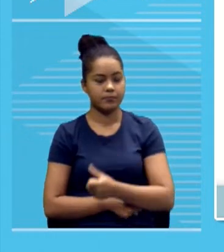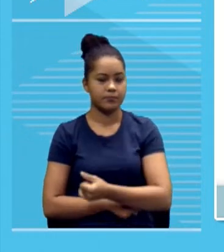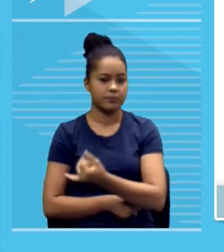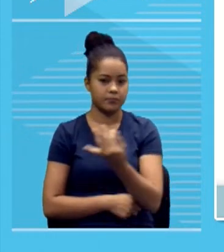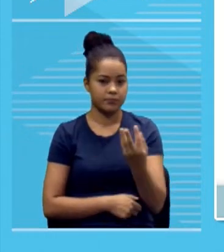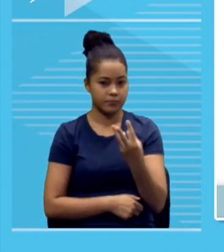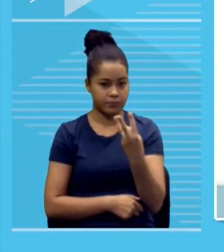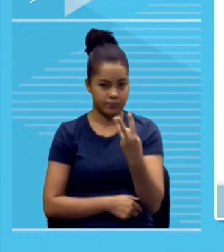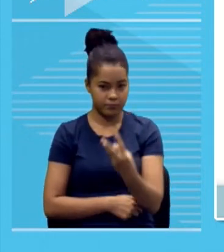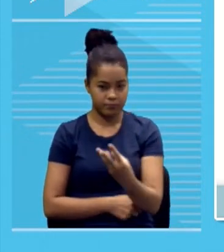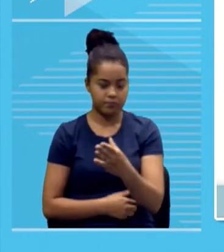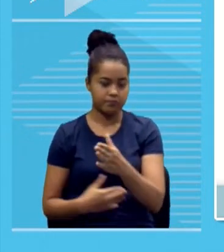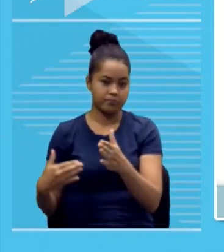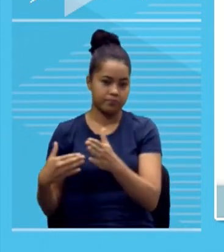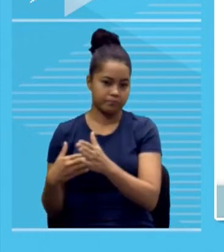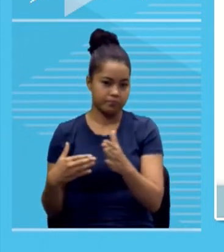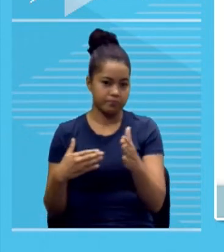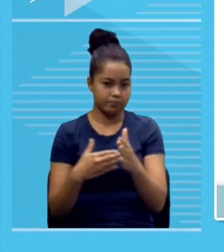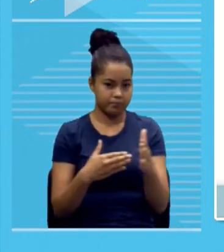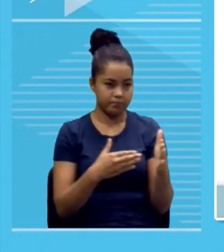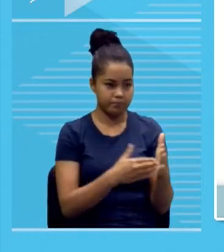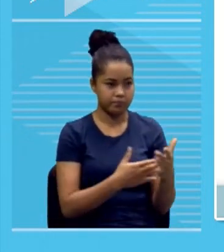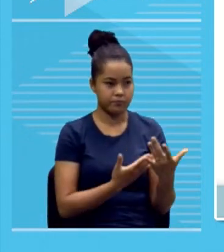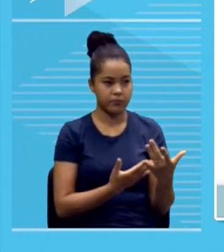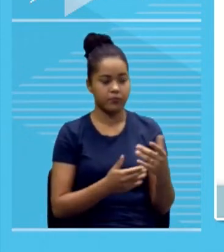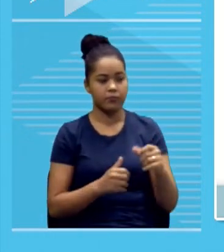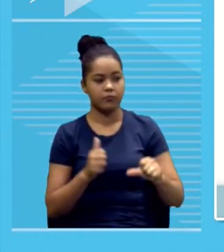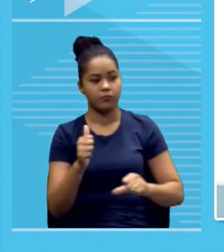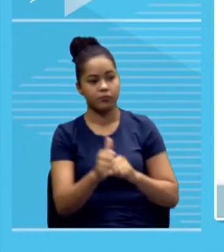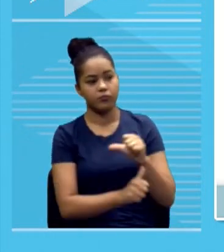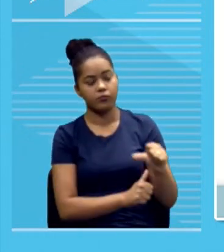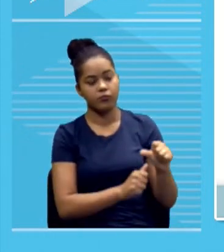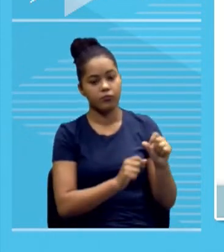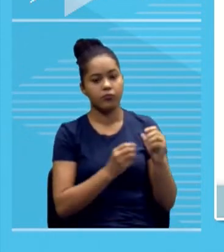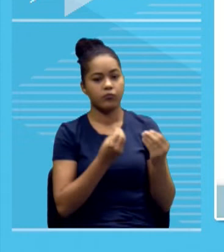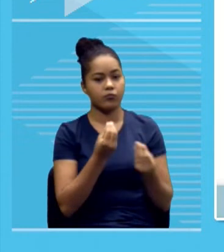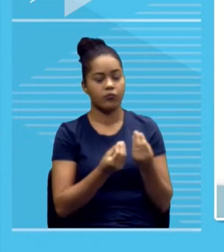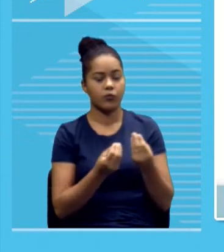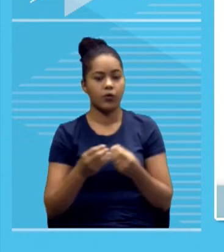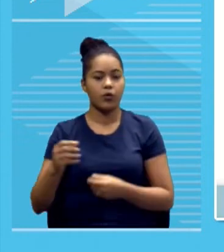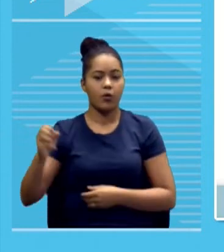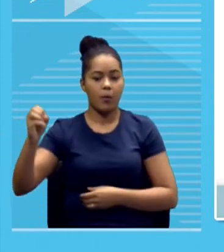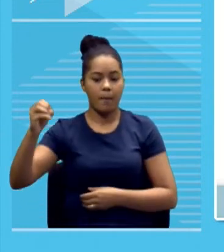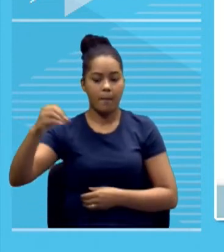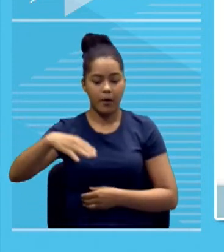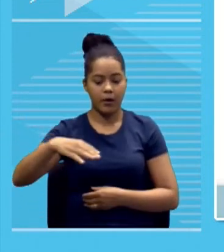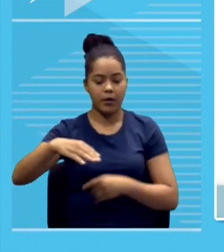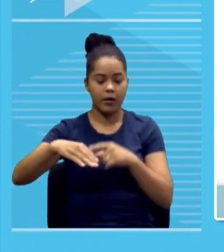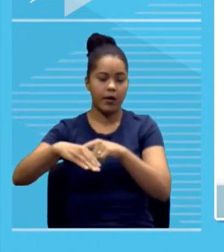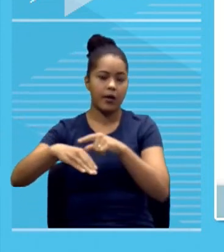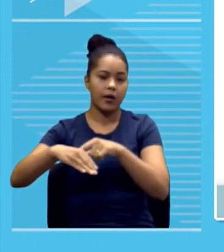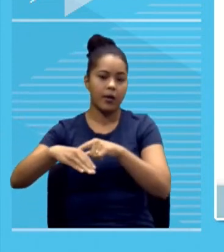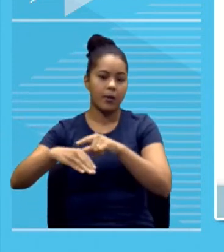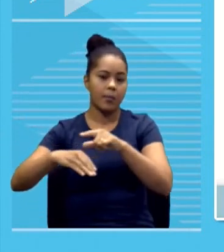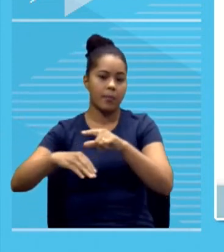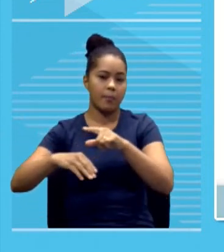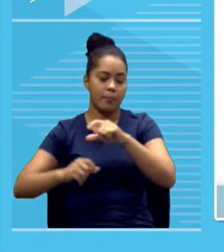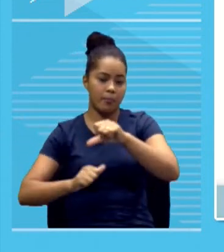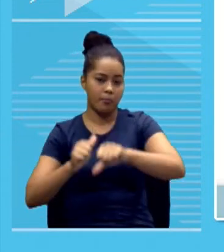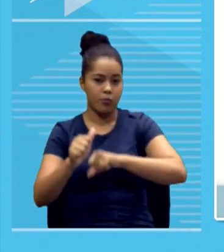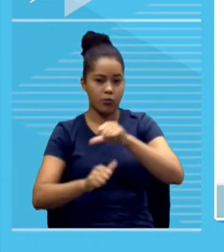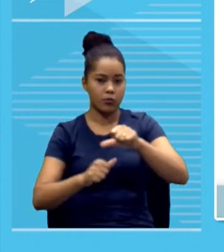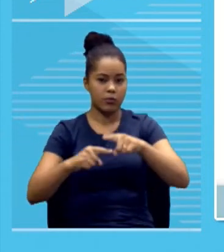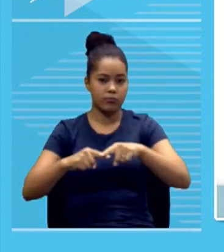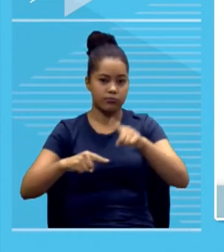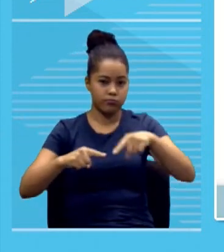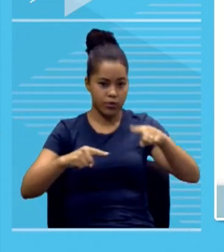Para simplificar, o que é que eu faço? Eu transformo aqueles desenhos de lâmpadas em 3 símbolos de resistores. Resistor 1,